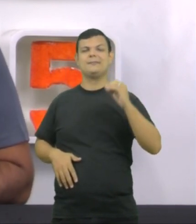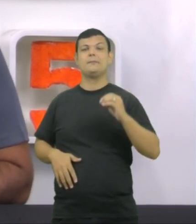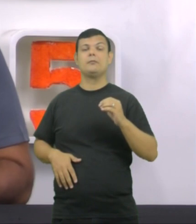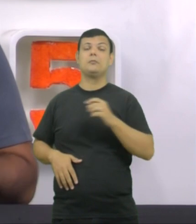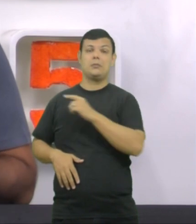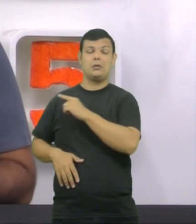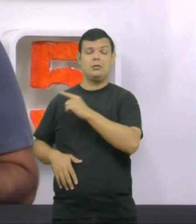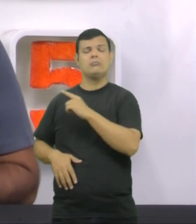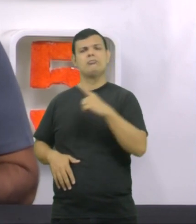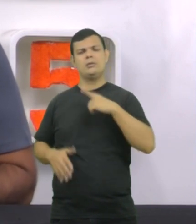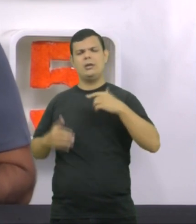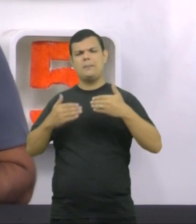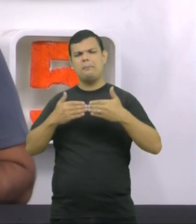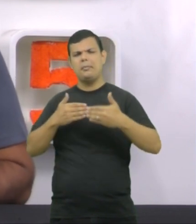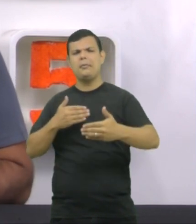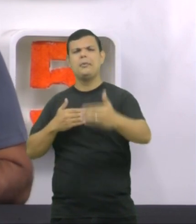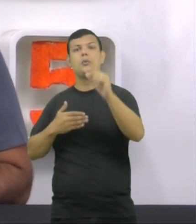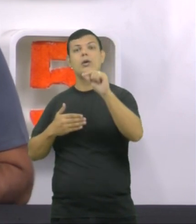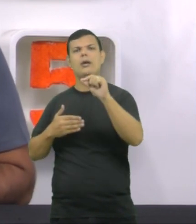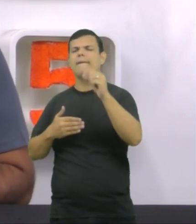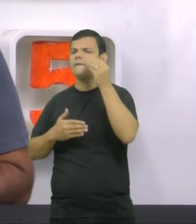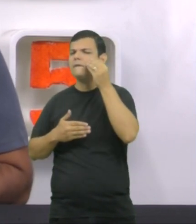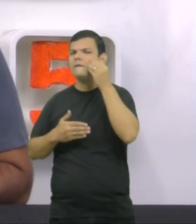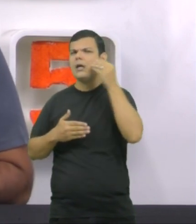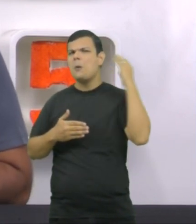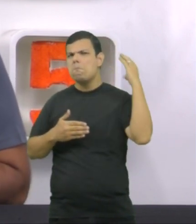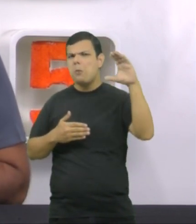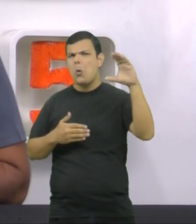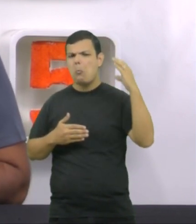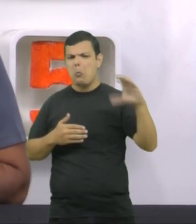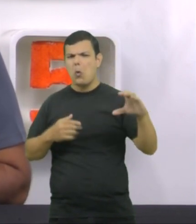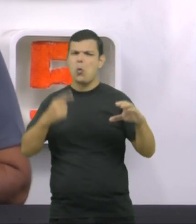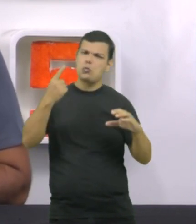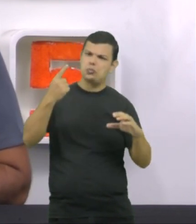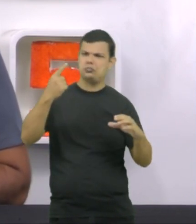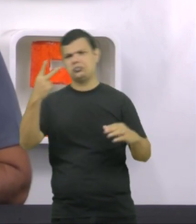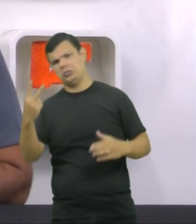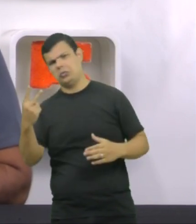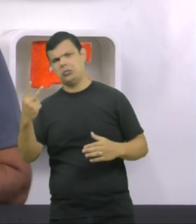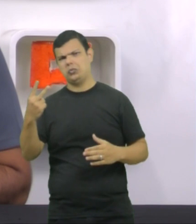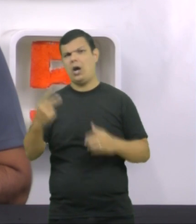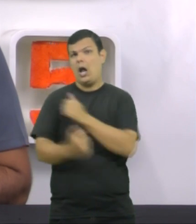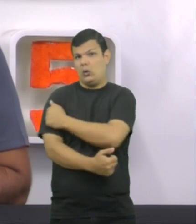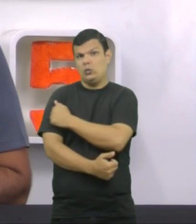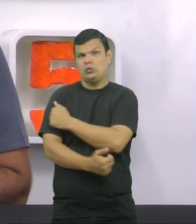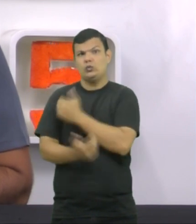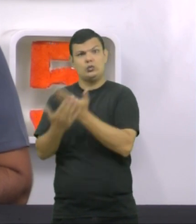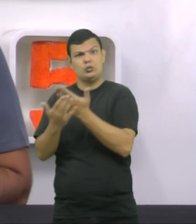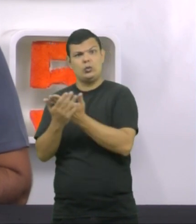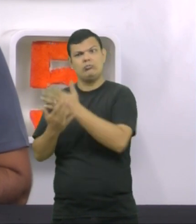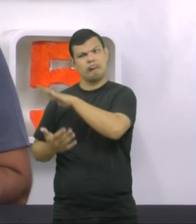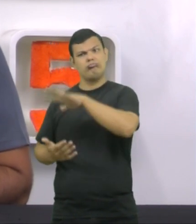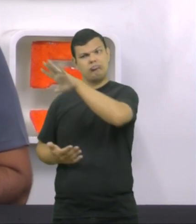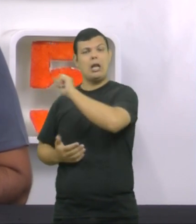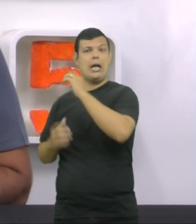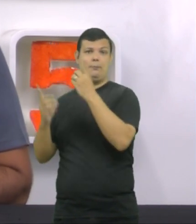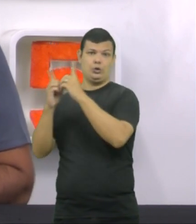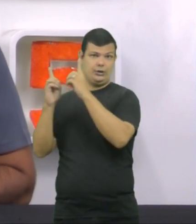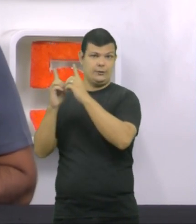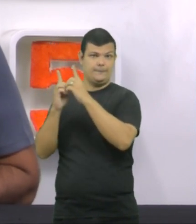E eu acho que eu ainda não falei pra vocês uma coisa. Eu sou professor que trabalha na Escola Madalena Travassos, lá no Paraíso, lá na